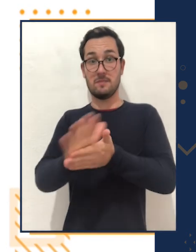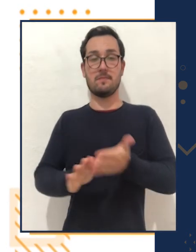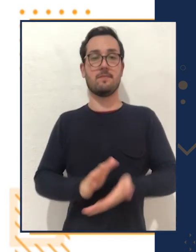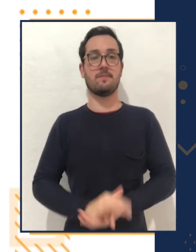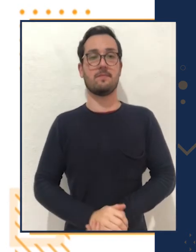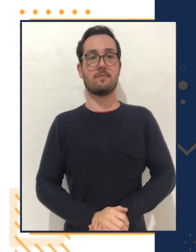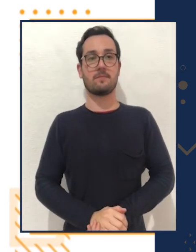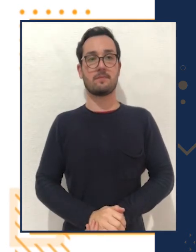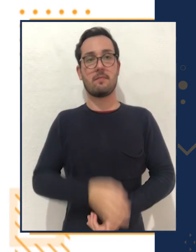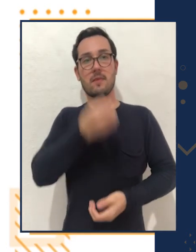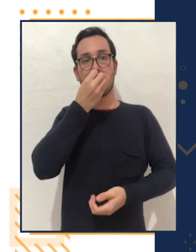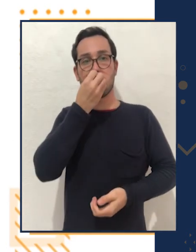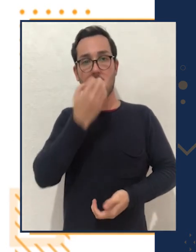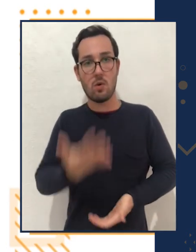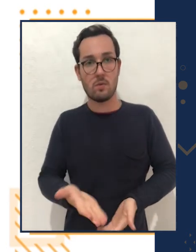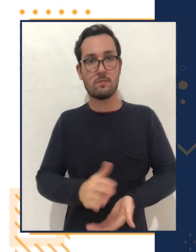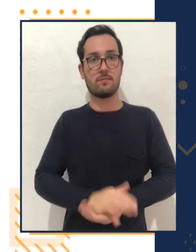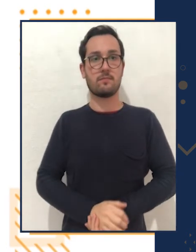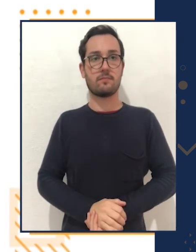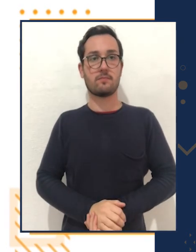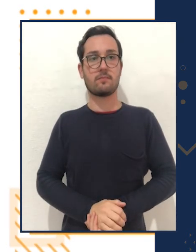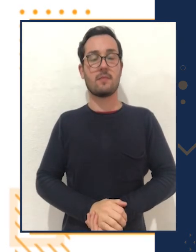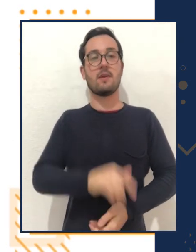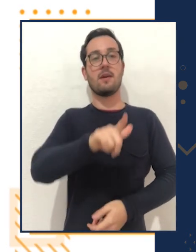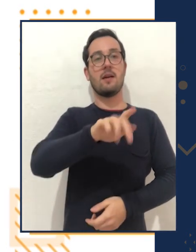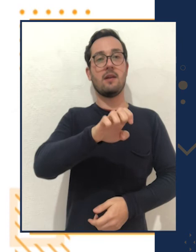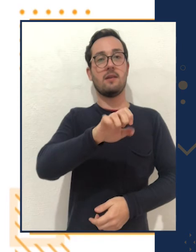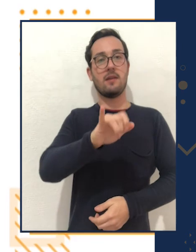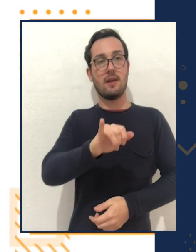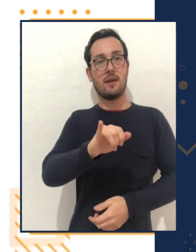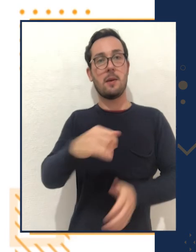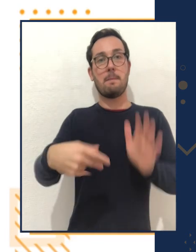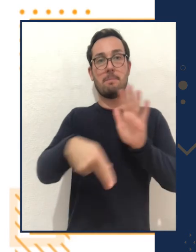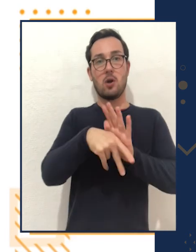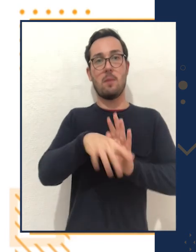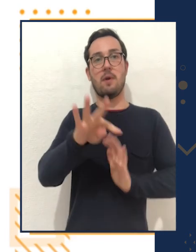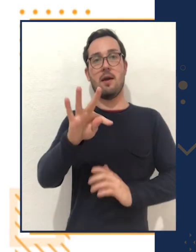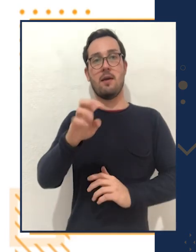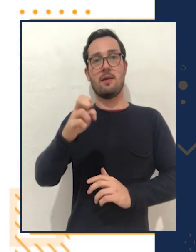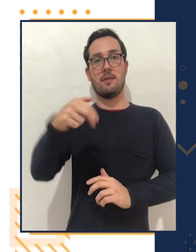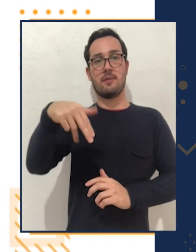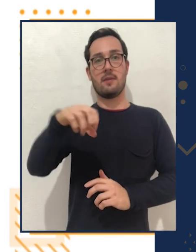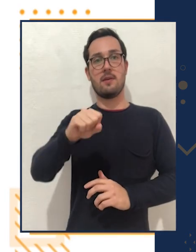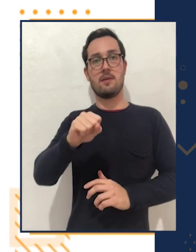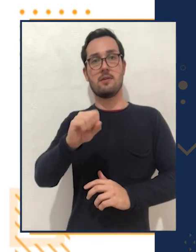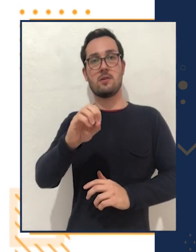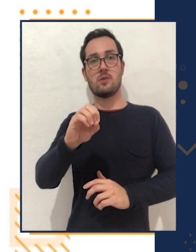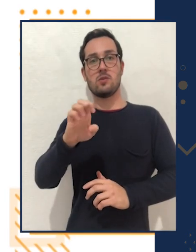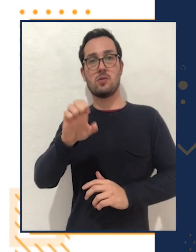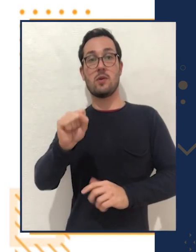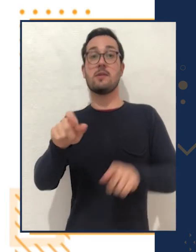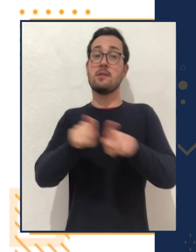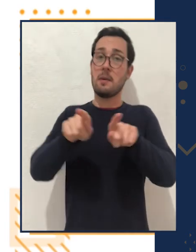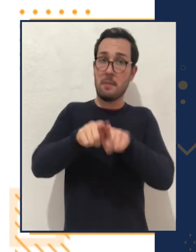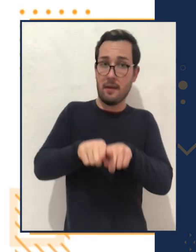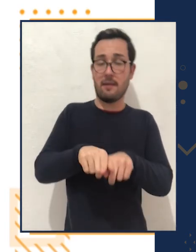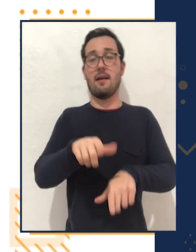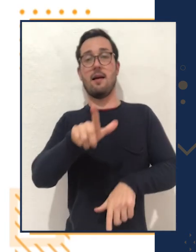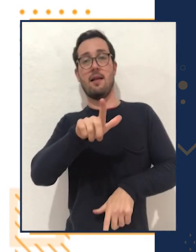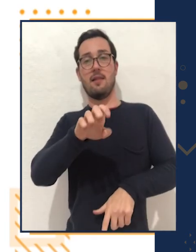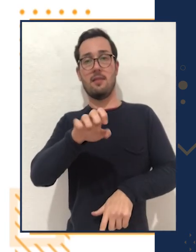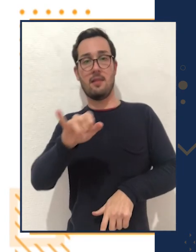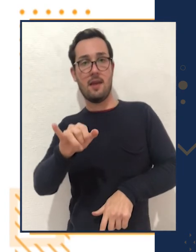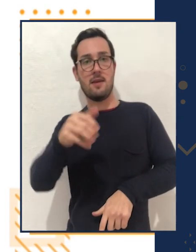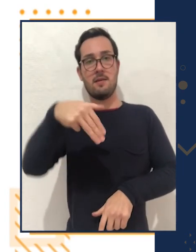equação. Então, quando a gente tem dois nós, também a gente vai precisar somente de um dos nós, certo? Para